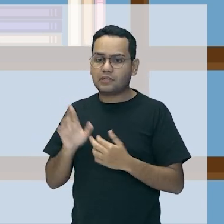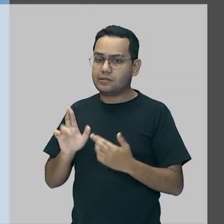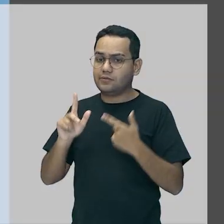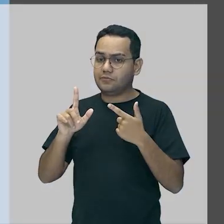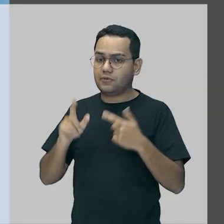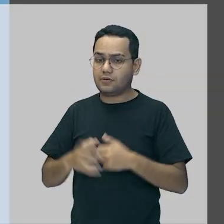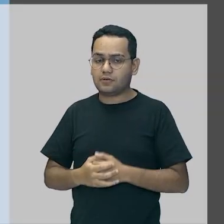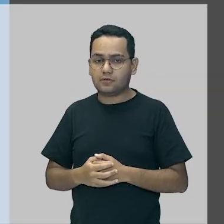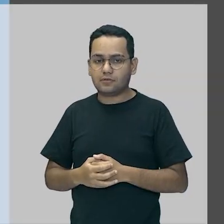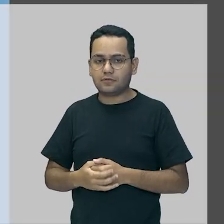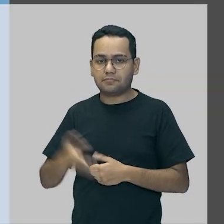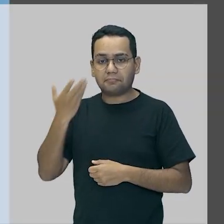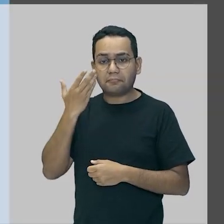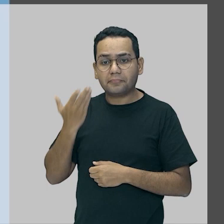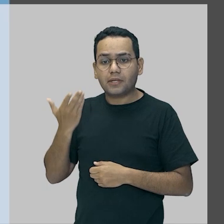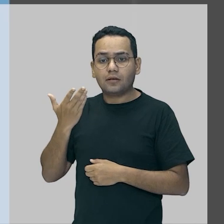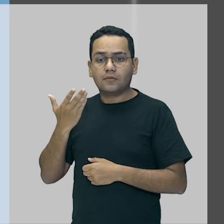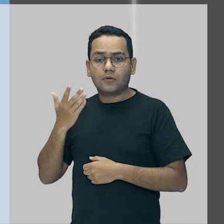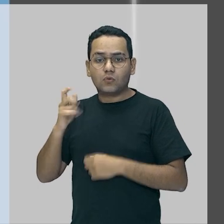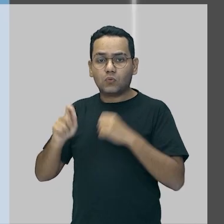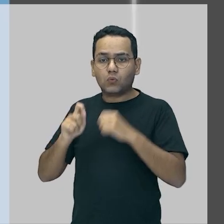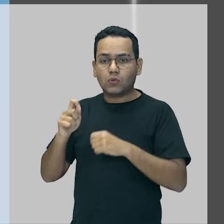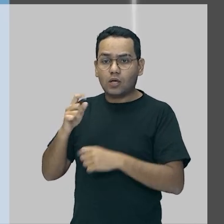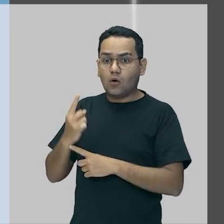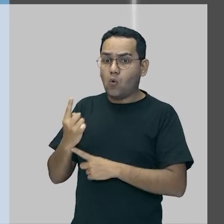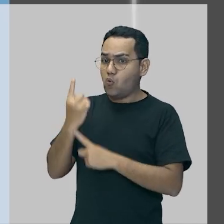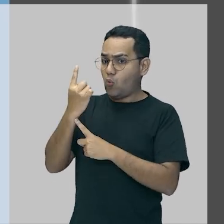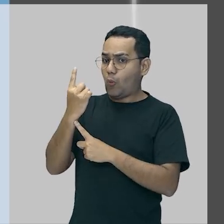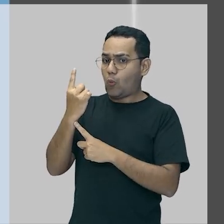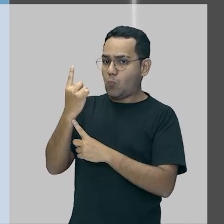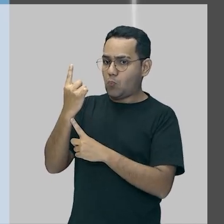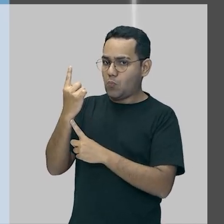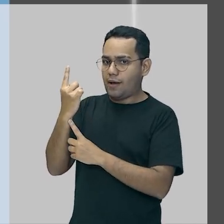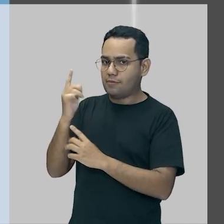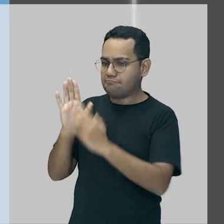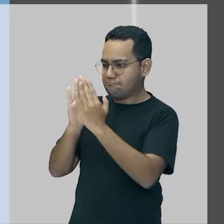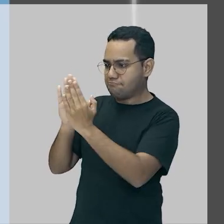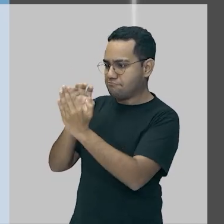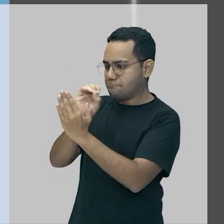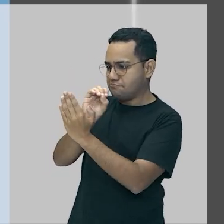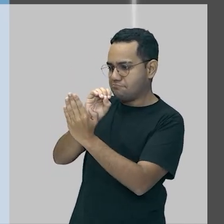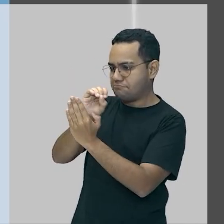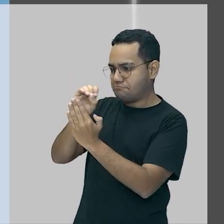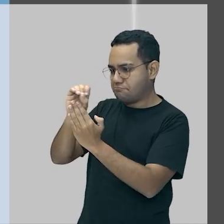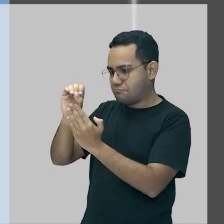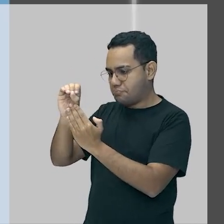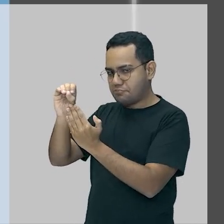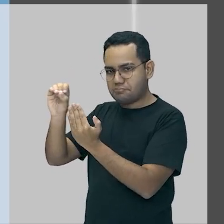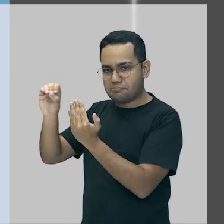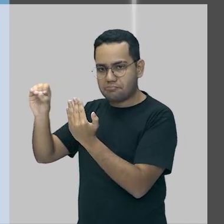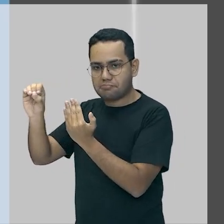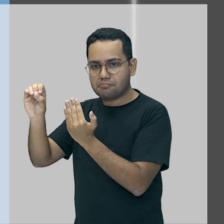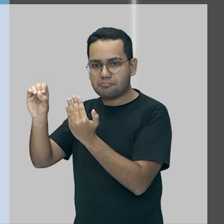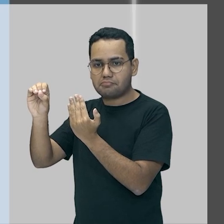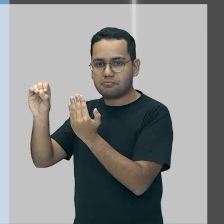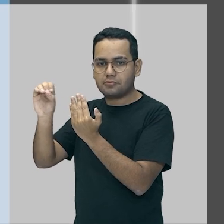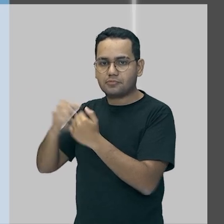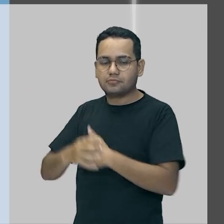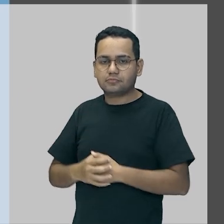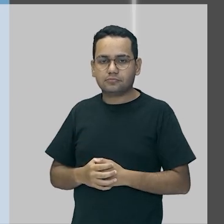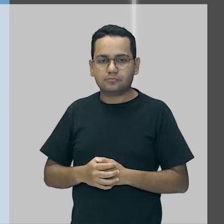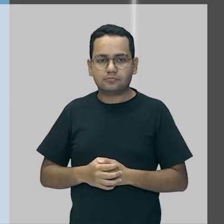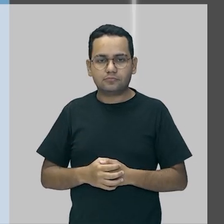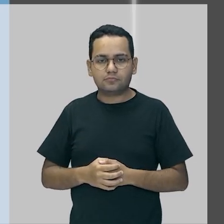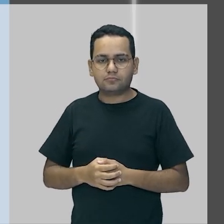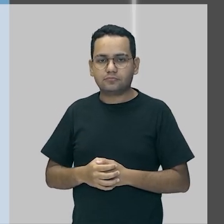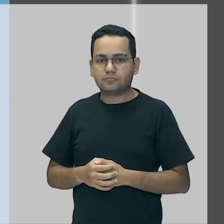diferente, optando por atravessar apenas uma das fendas, em vez de ambas. O